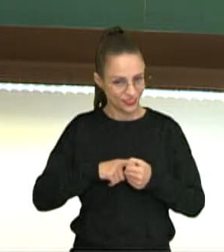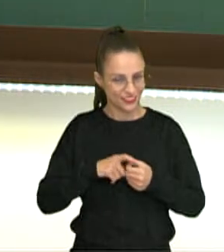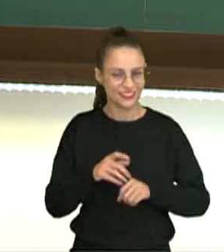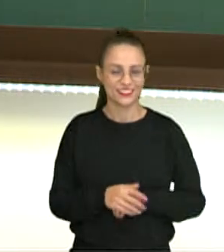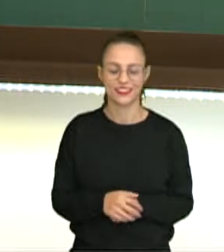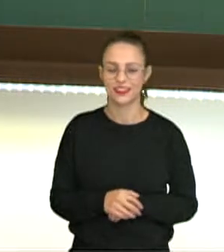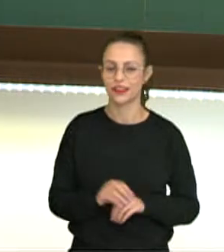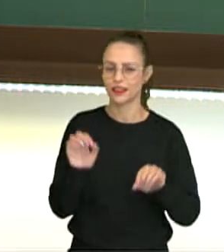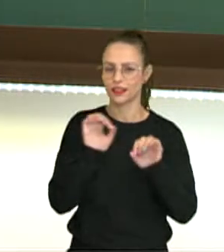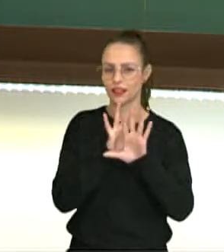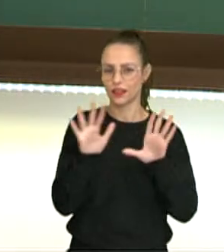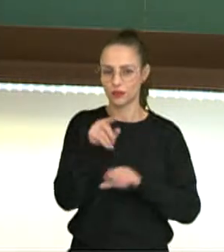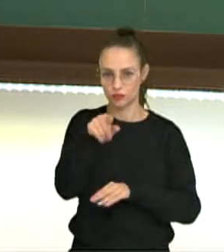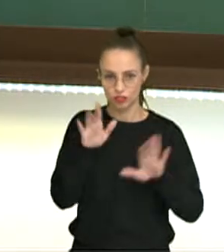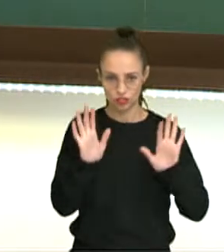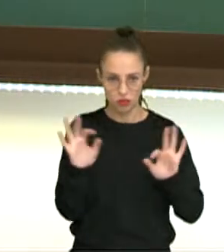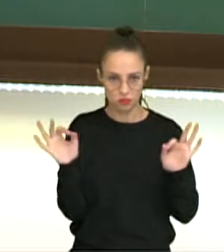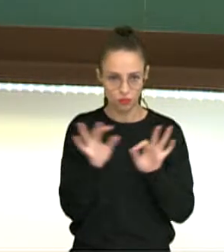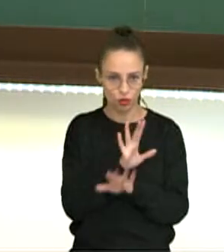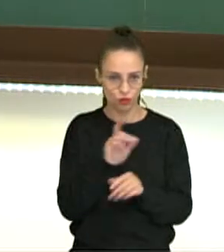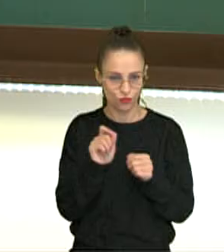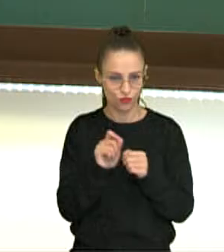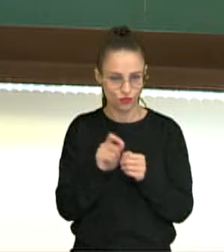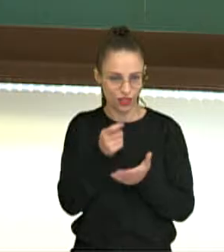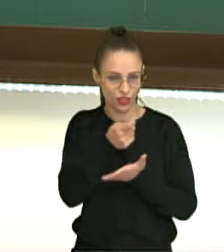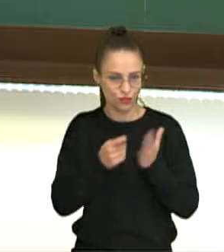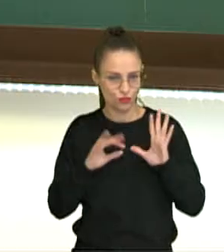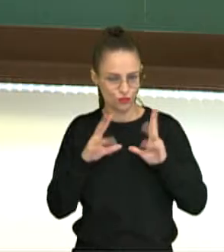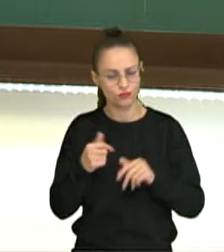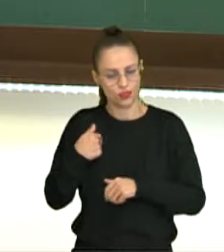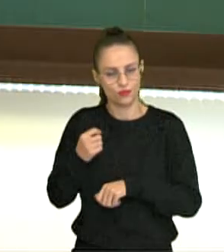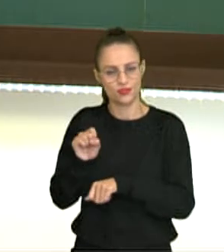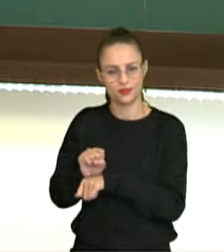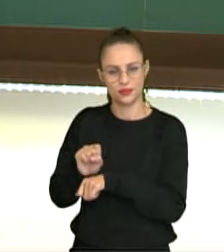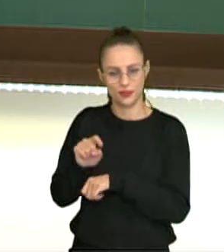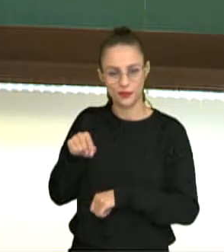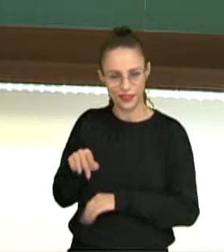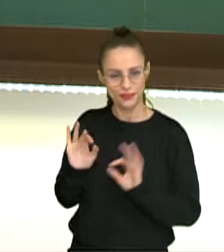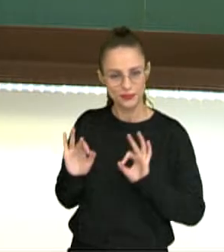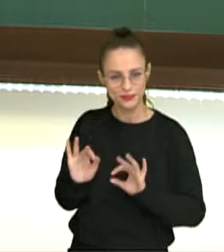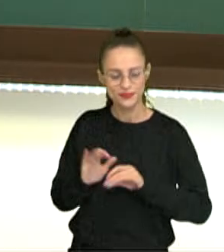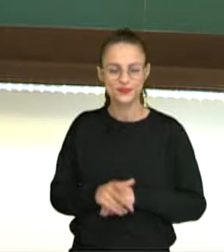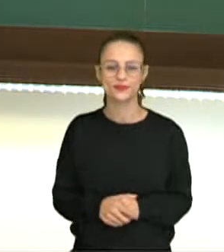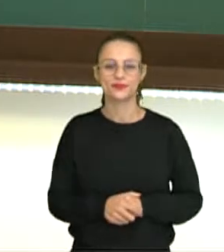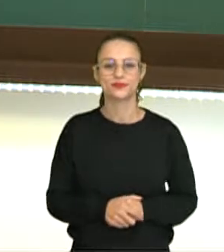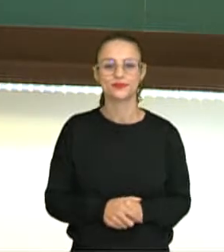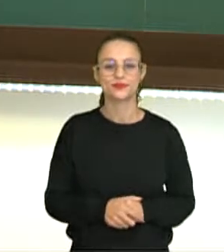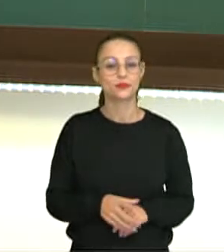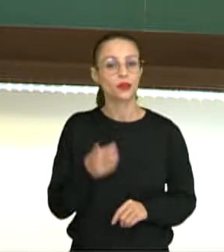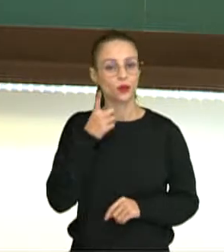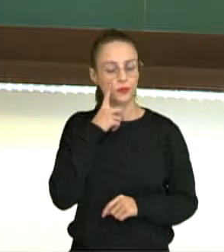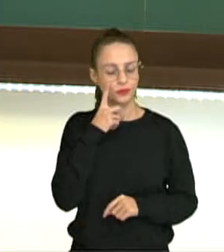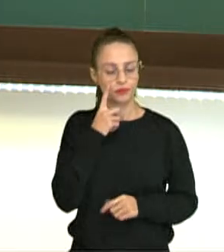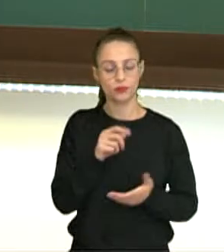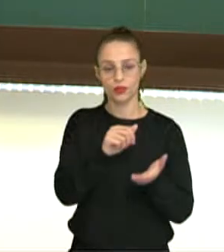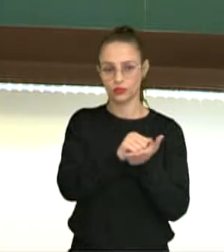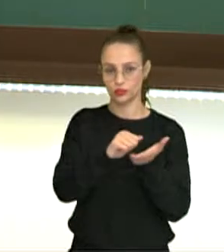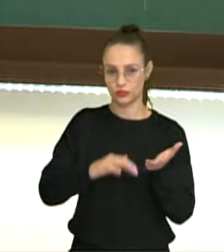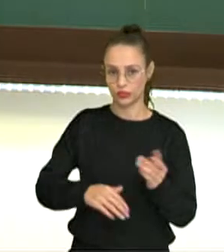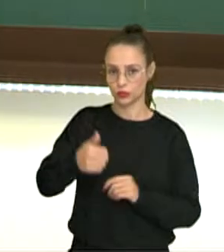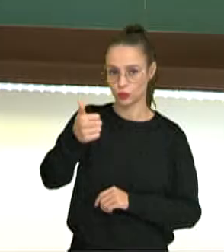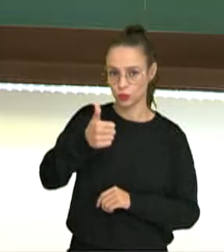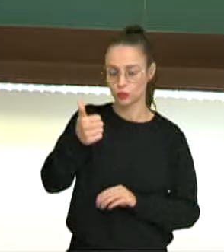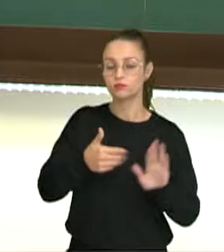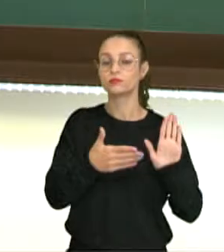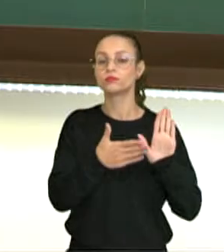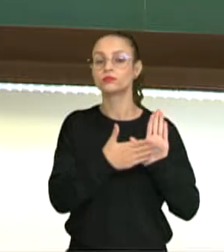Voltei! Claro que você já fez aí e eu te aguardava aqui, não é mesmo? Olha só, na atividade 1 eu